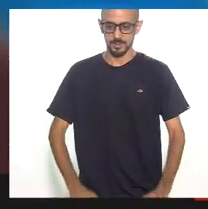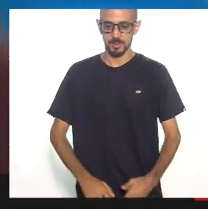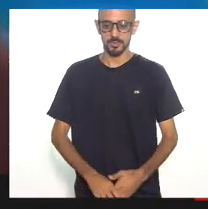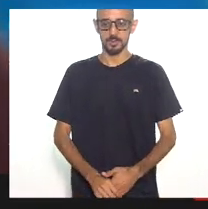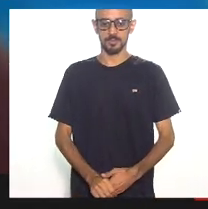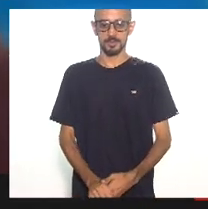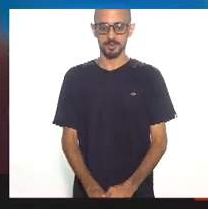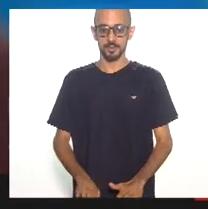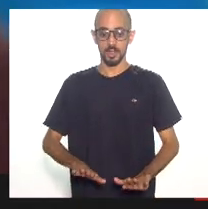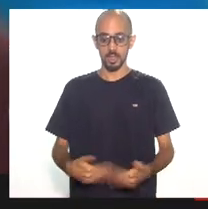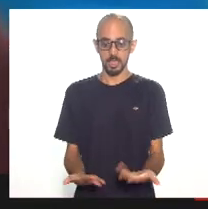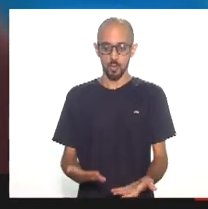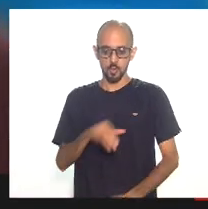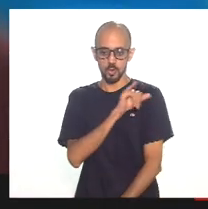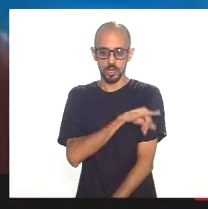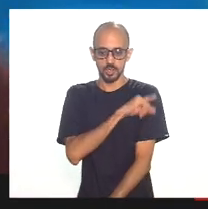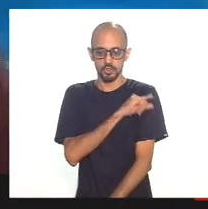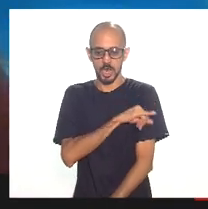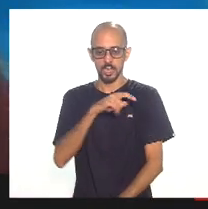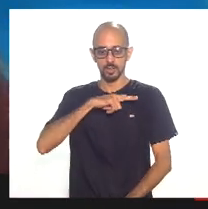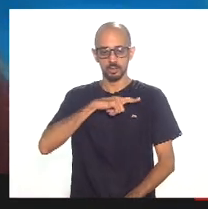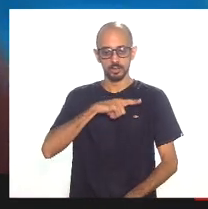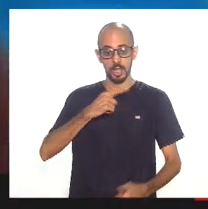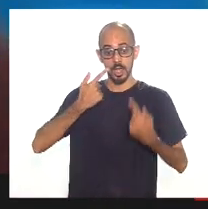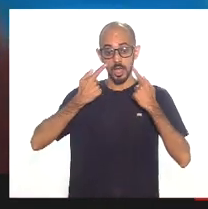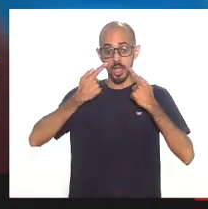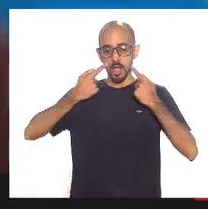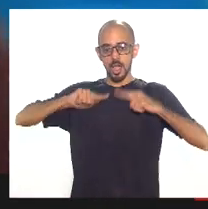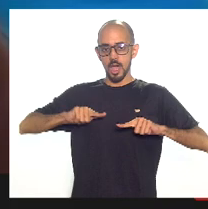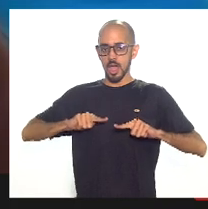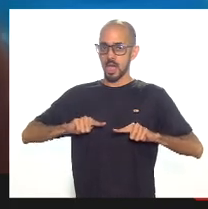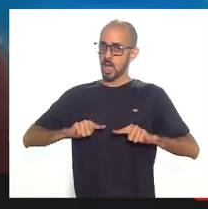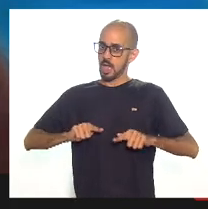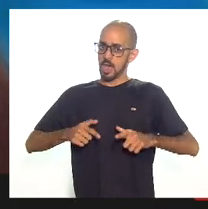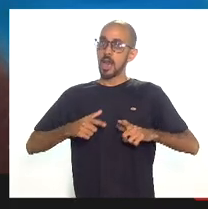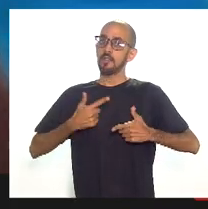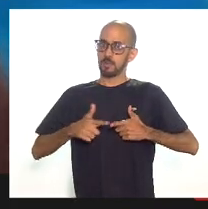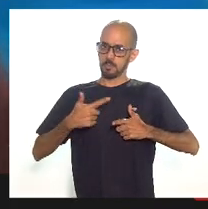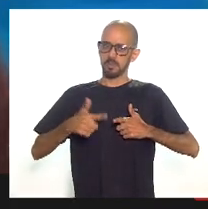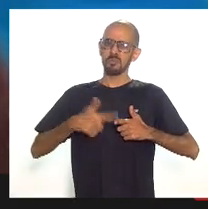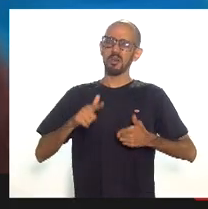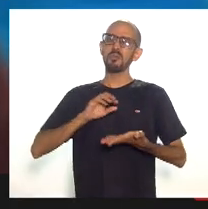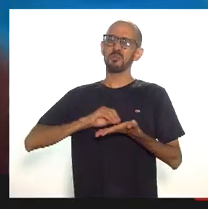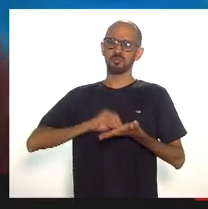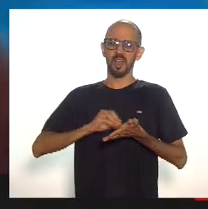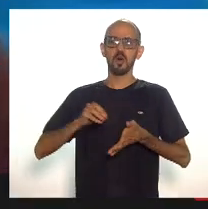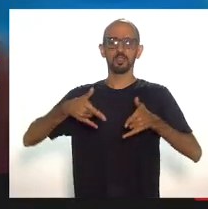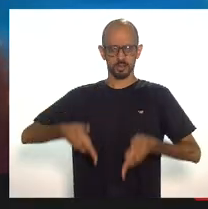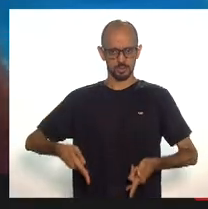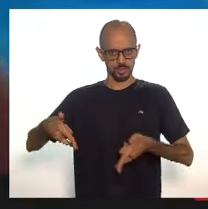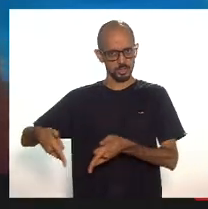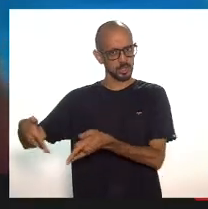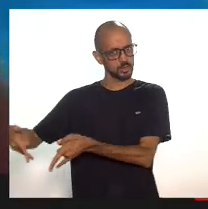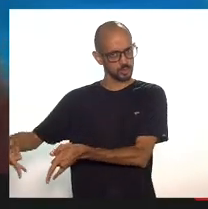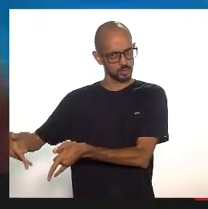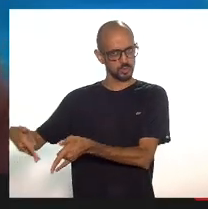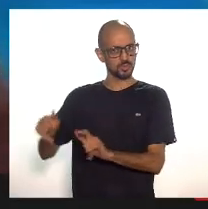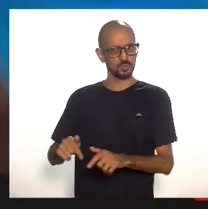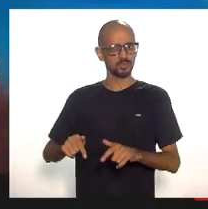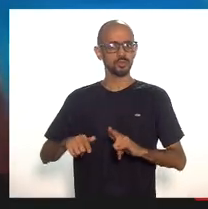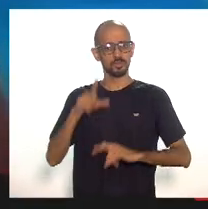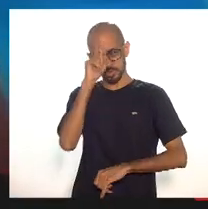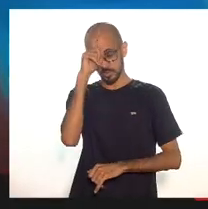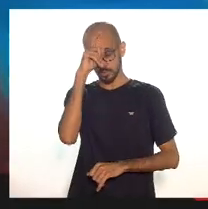Janeiro tem grave situação de falta de leitos. O Rio de Janeiro enfrenta este problema sem que as